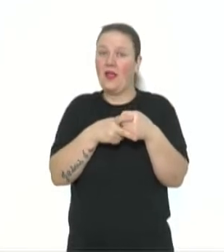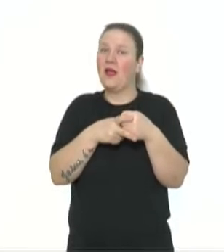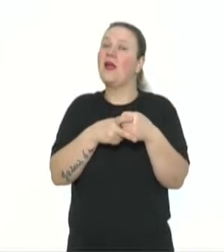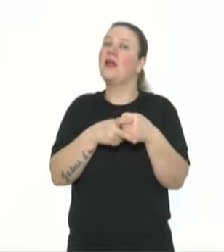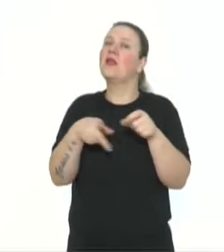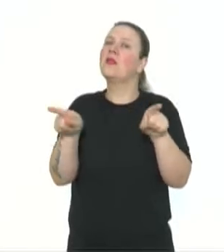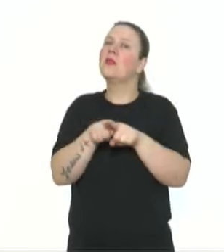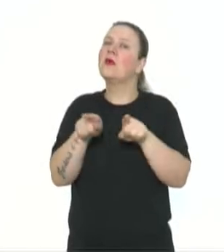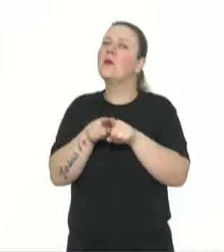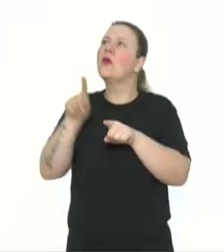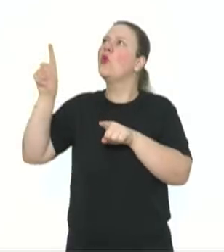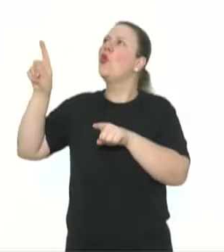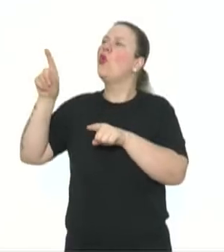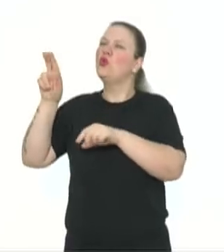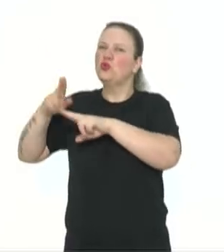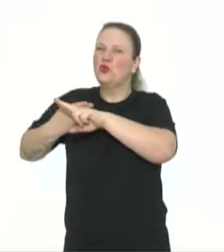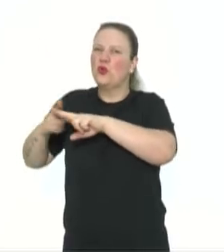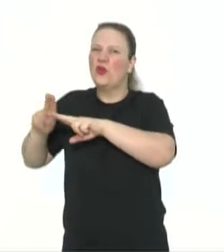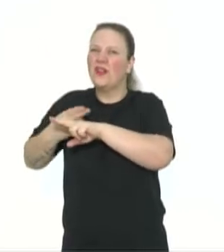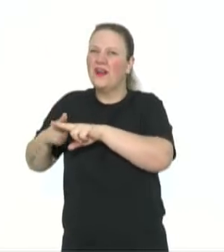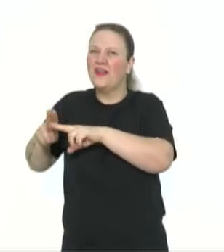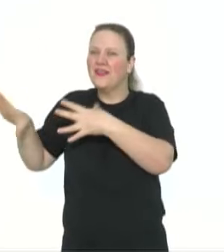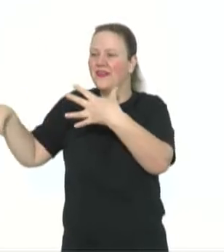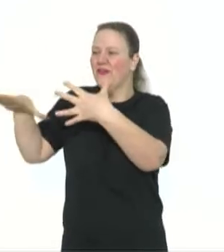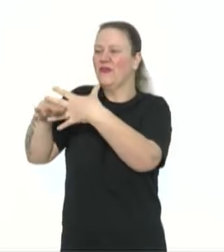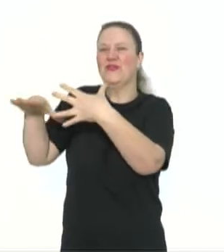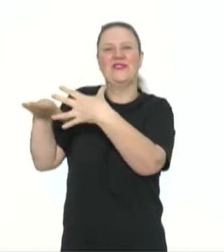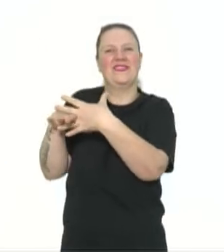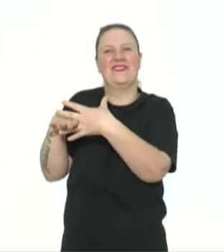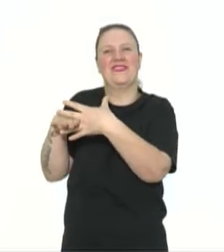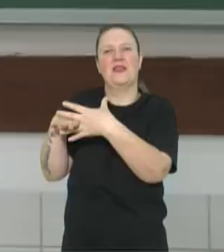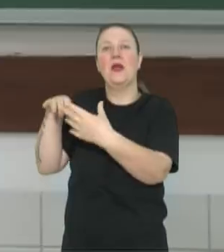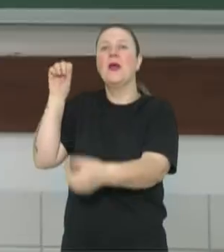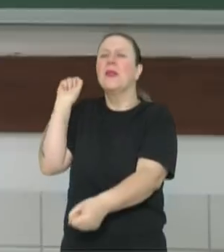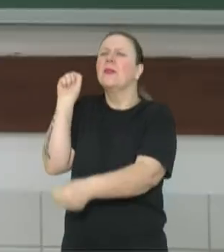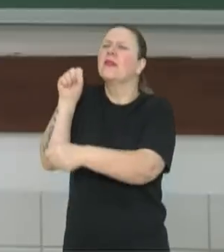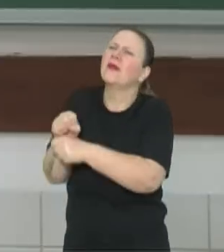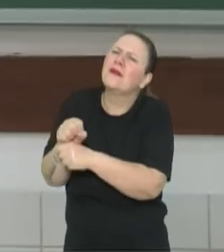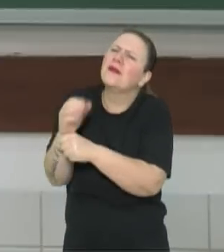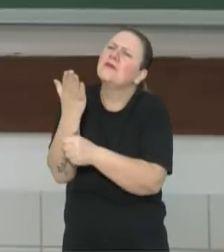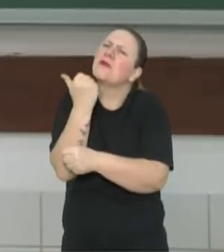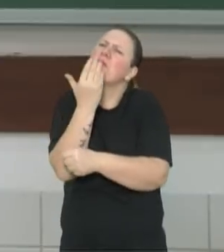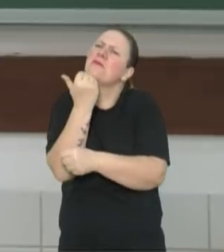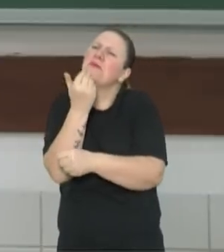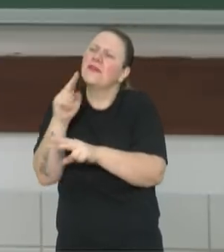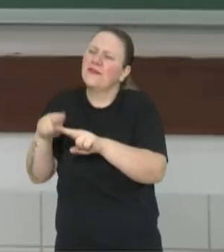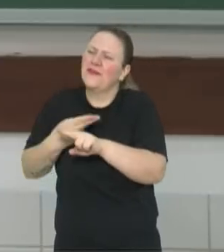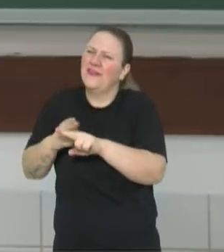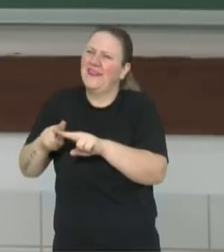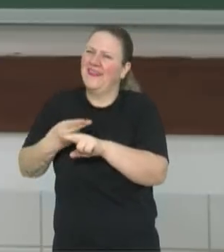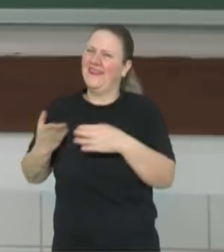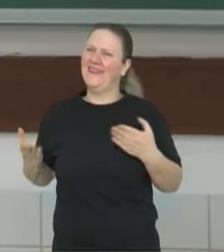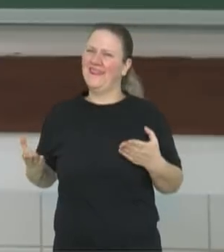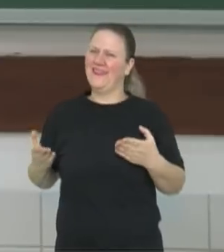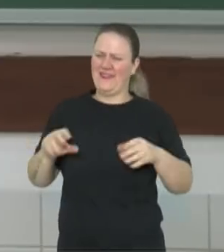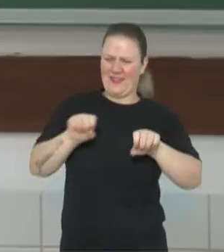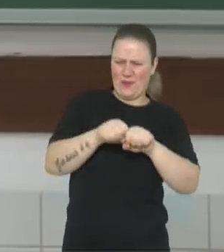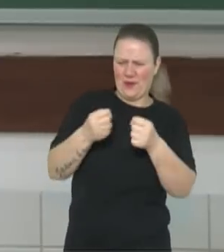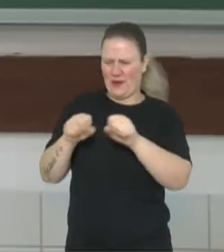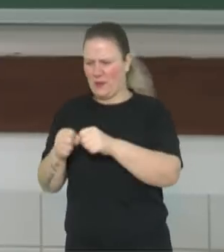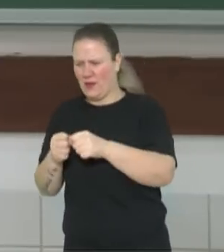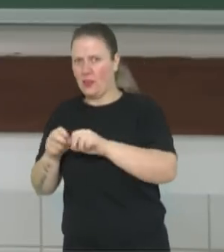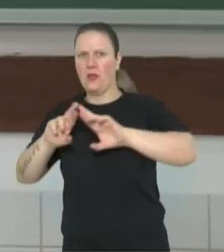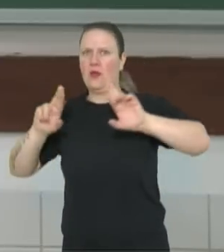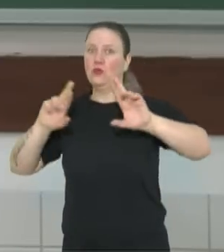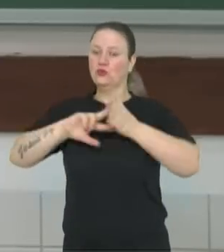consertamos. E lá o break te dá um tempo. Give me a break, me dá um tempo, né? Um intervalo. Então, olhe quantos usos